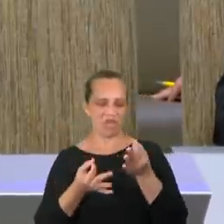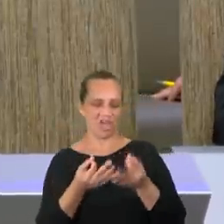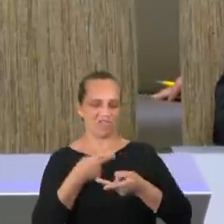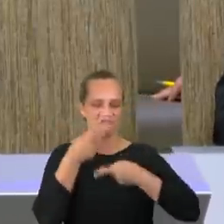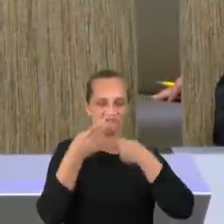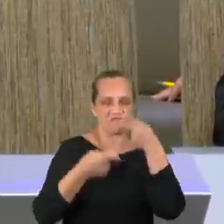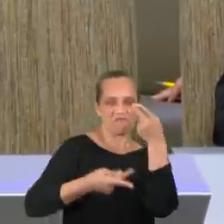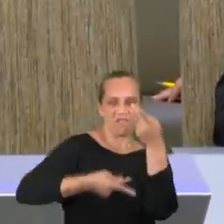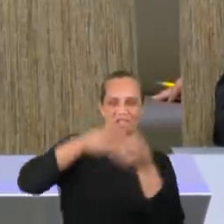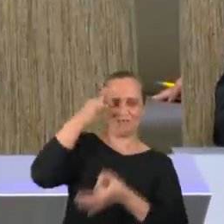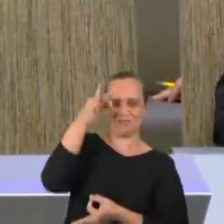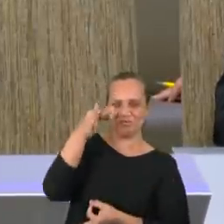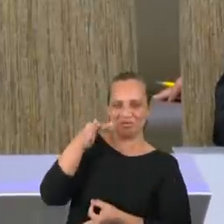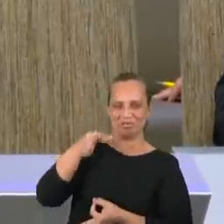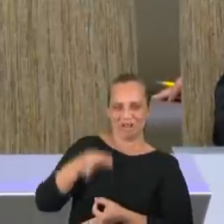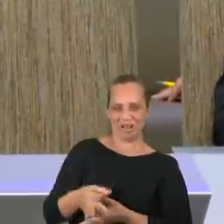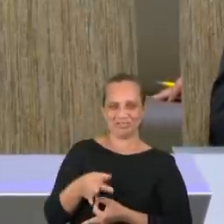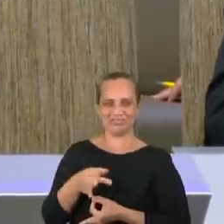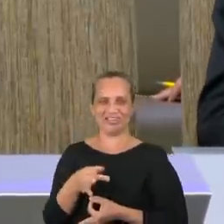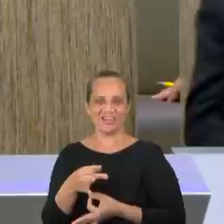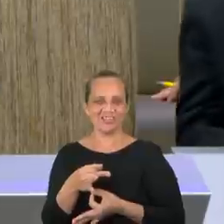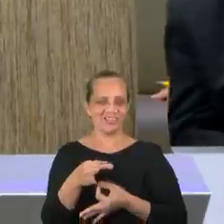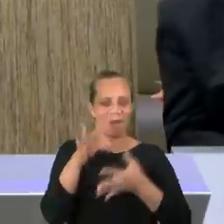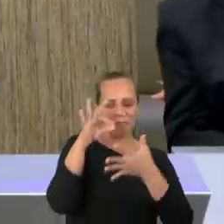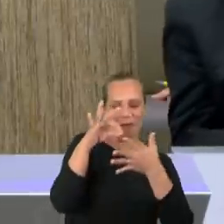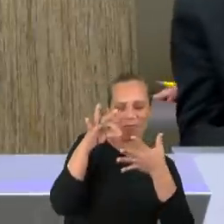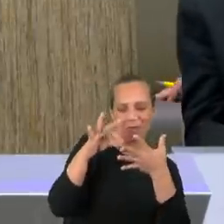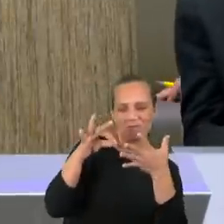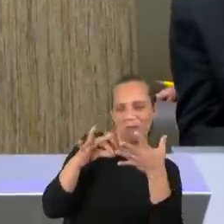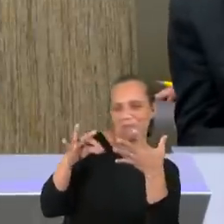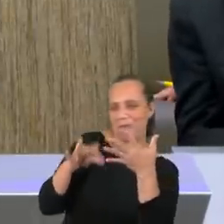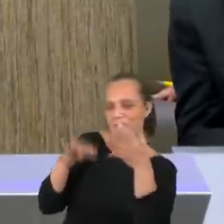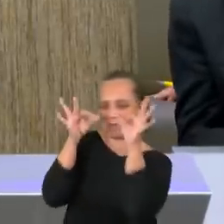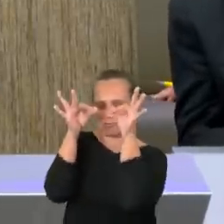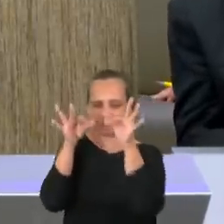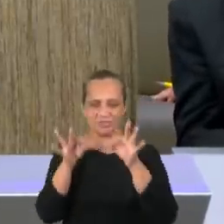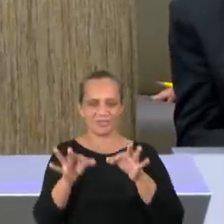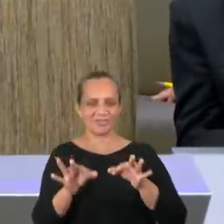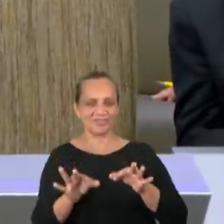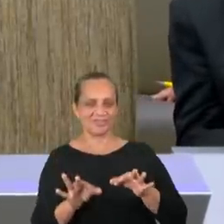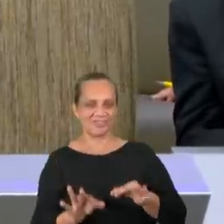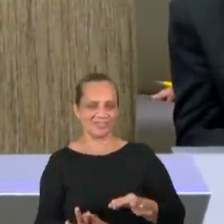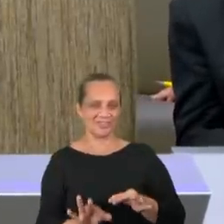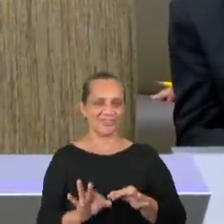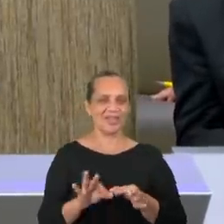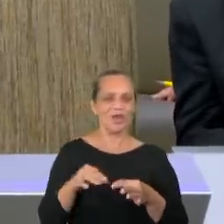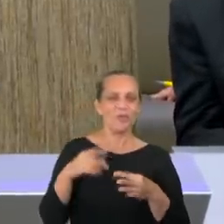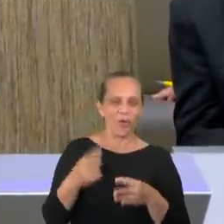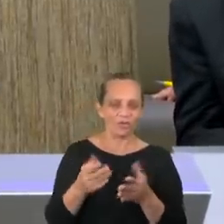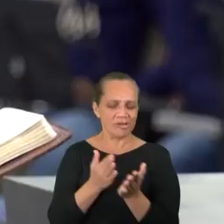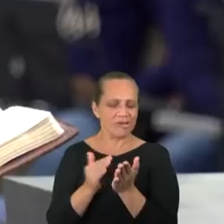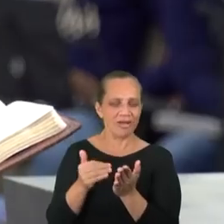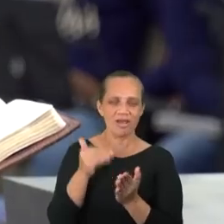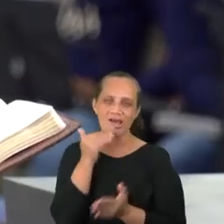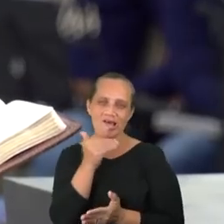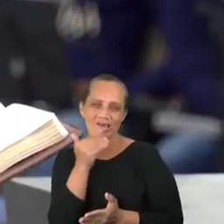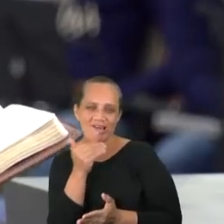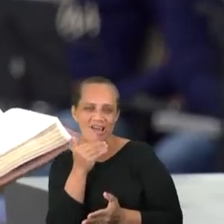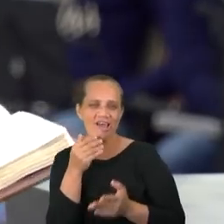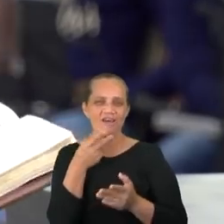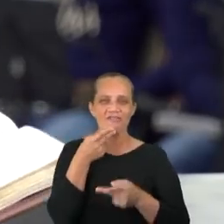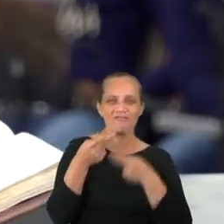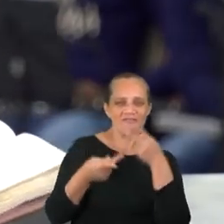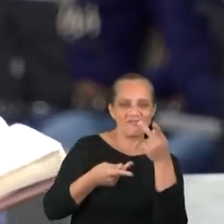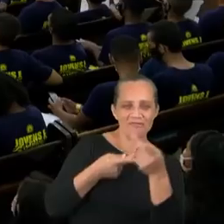conjugação nominal, se o plural das palavras pode ser naigente, inriba,